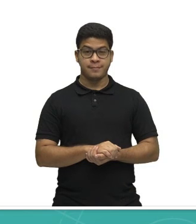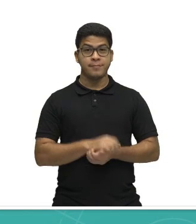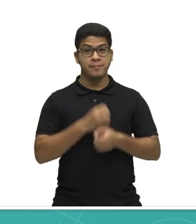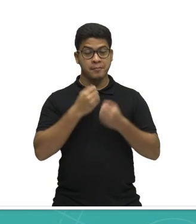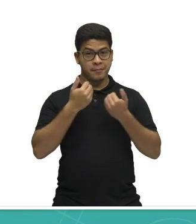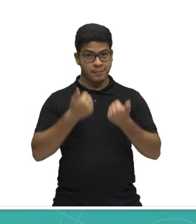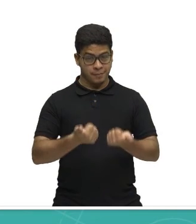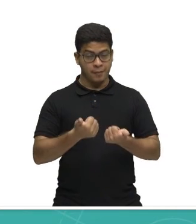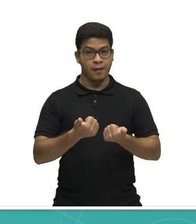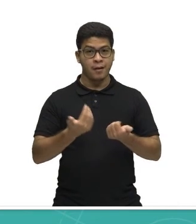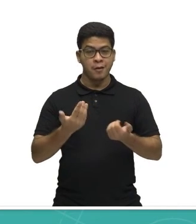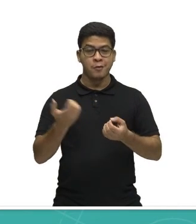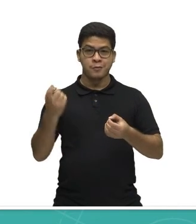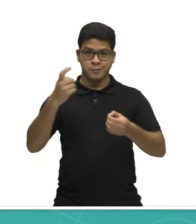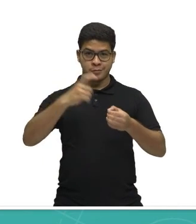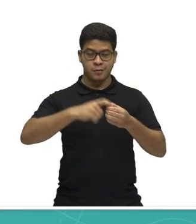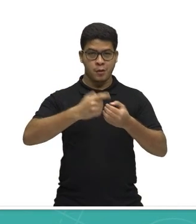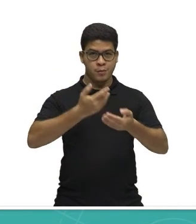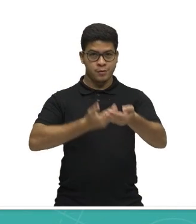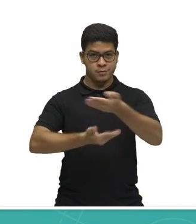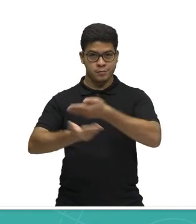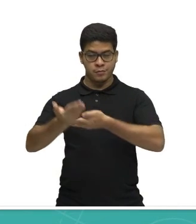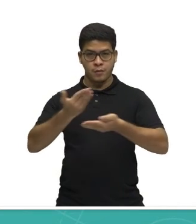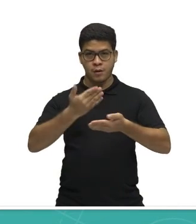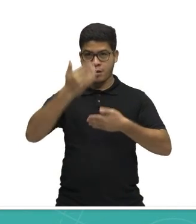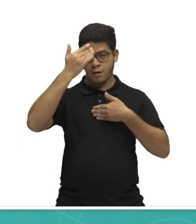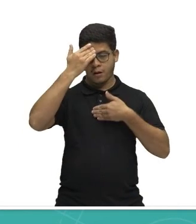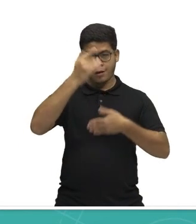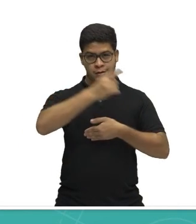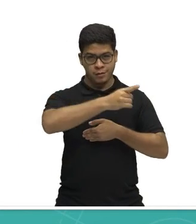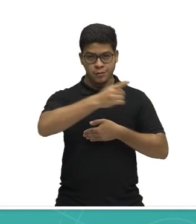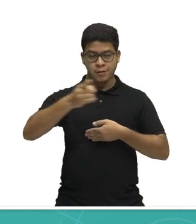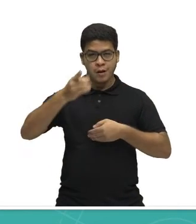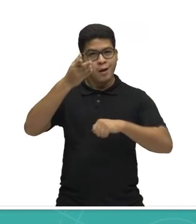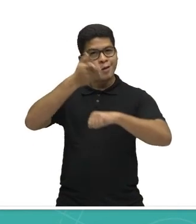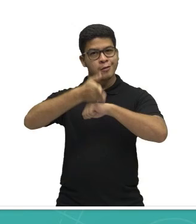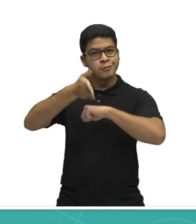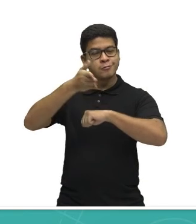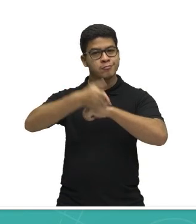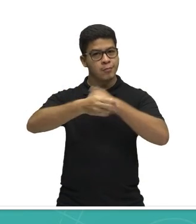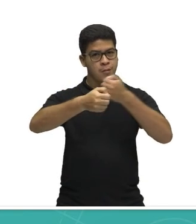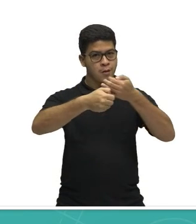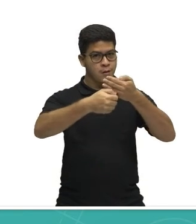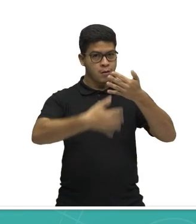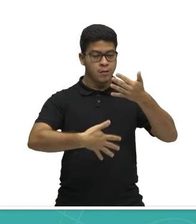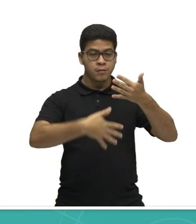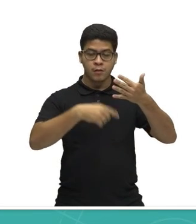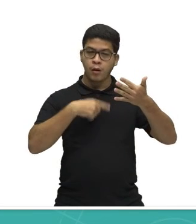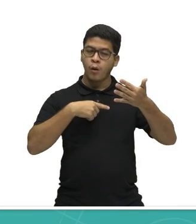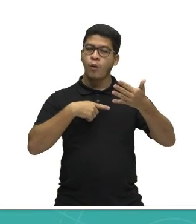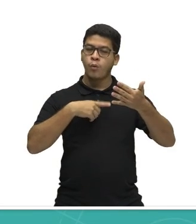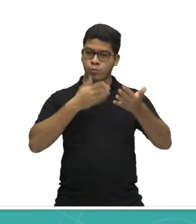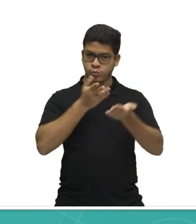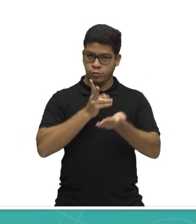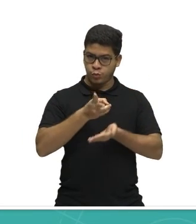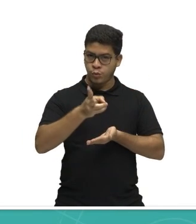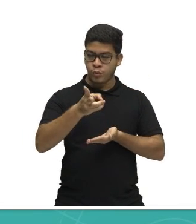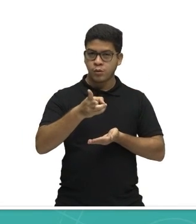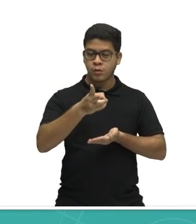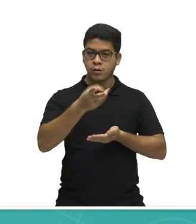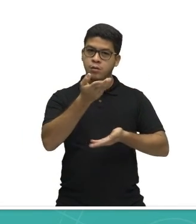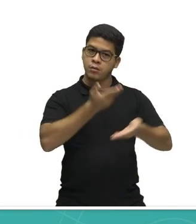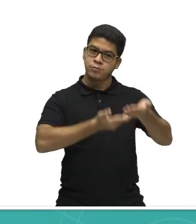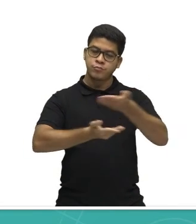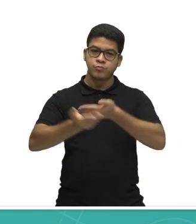Bem, estamos de volta para a nossa interatividade. Eu gostaria de agradecer a participação de vocês no chat. Continue assim participando, que a